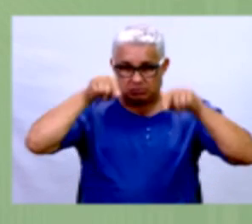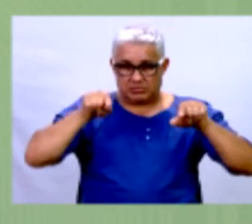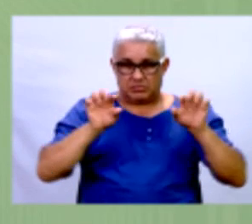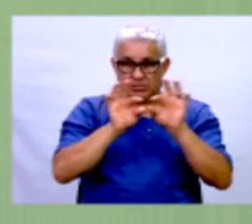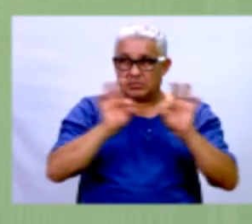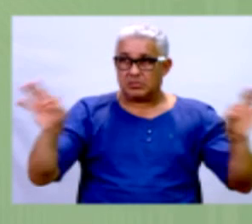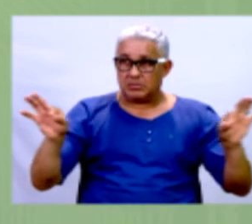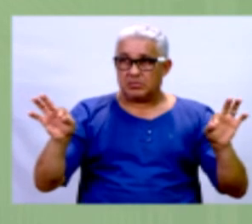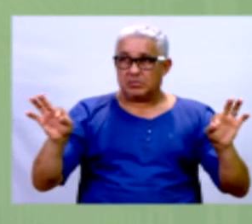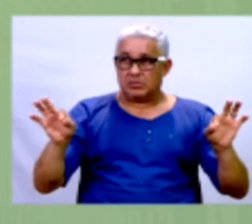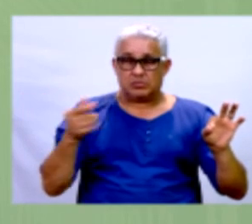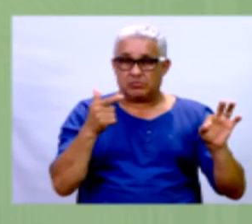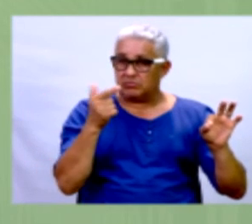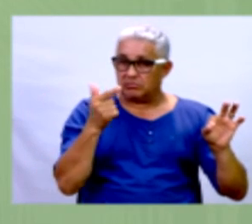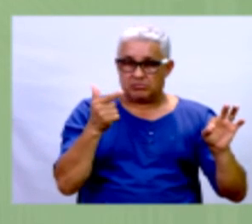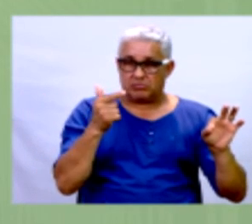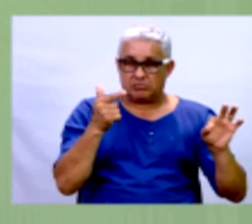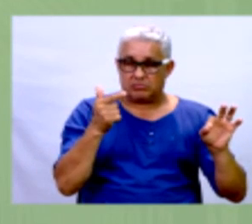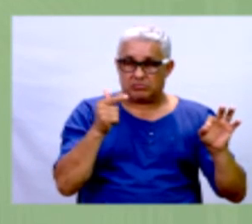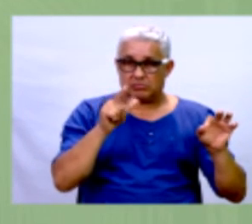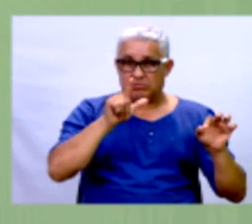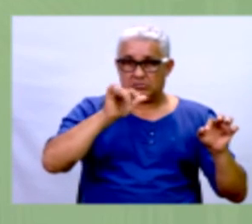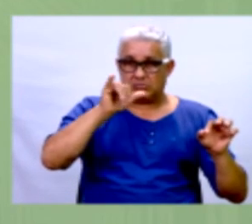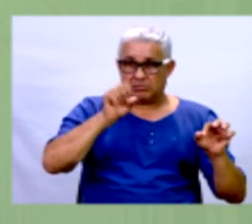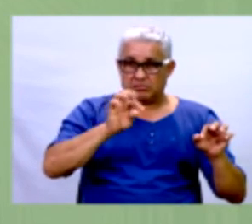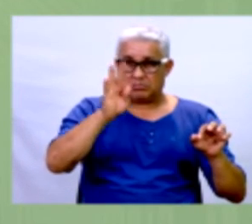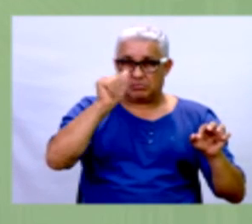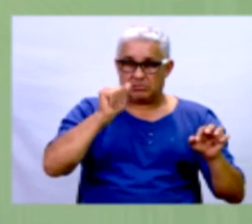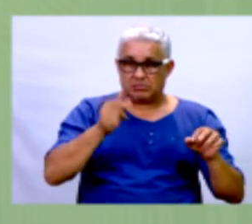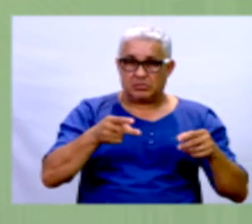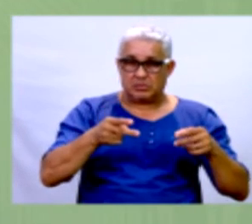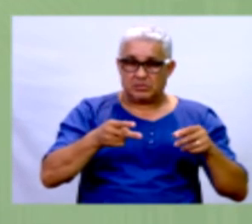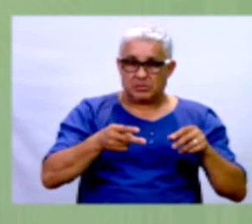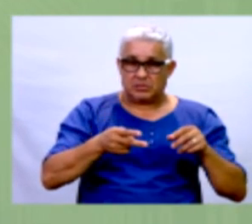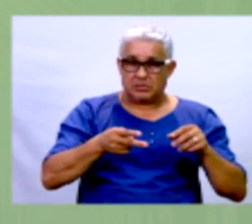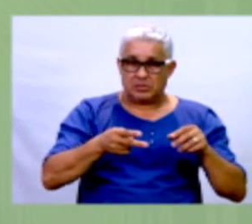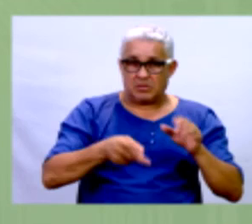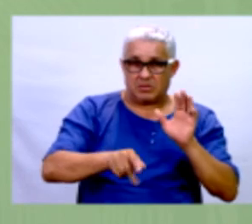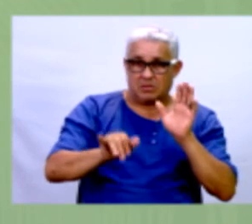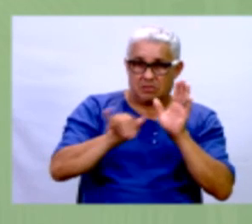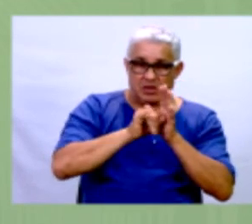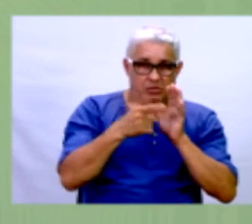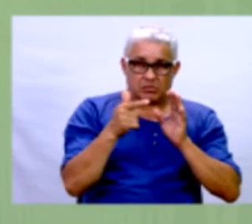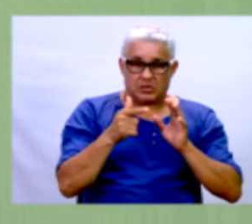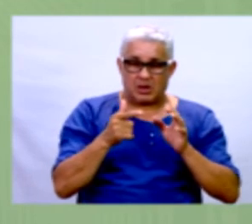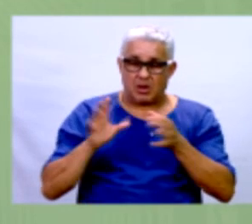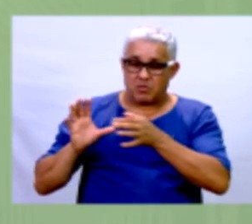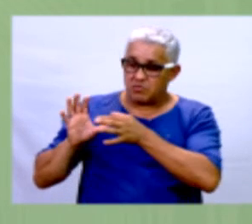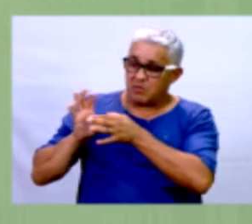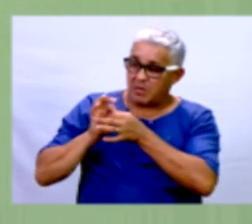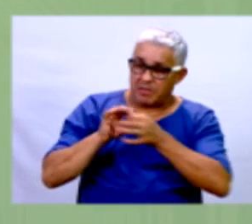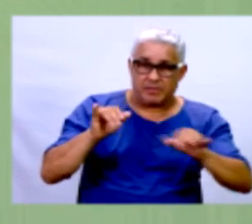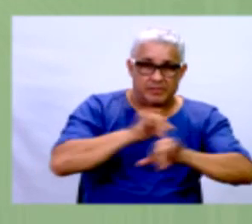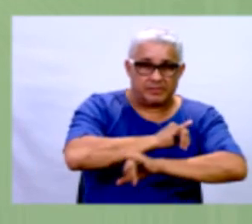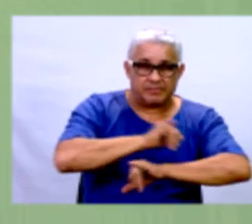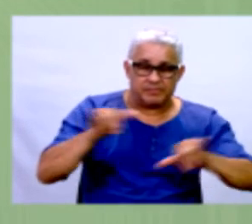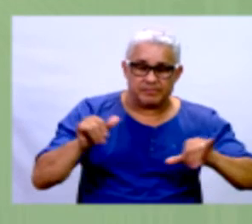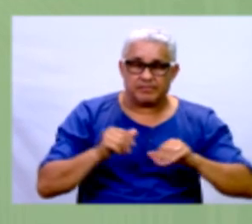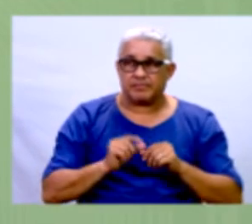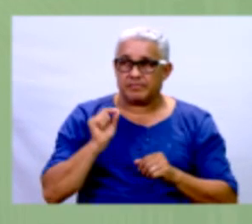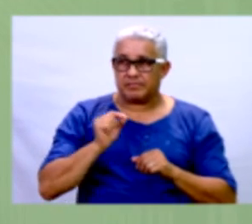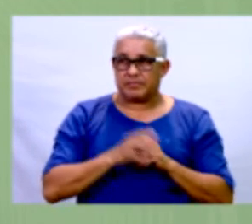lista sem identificação, certo? O que é essa lista sem identificação? Nada mais é do que um conjunto de informações